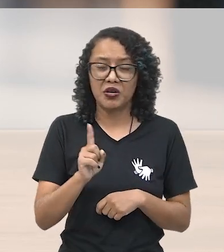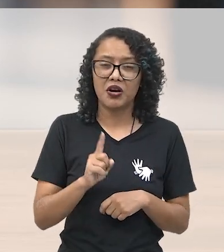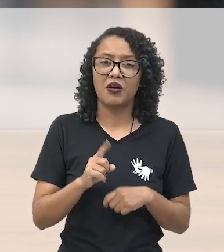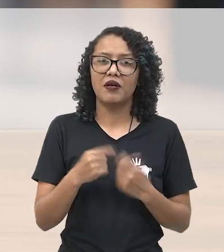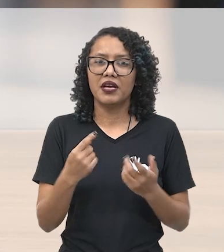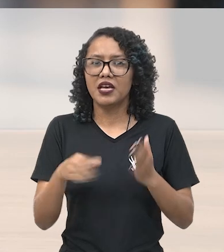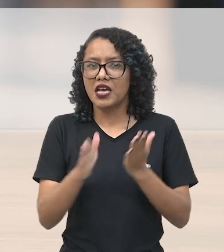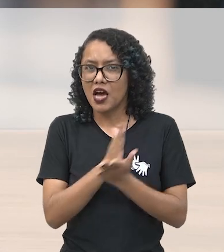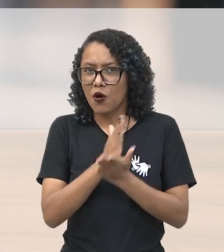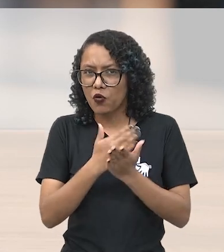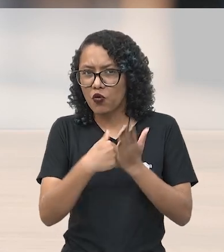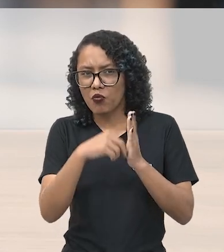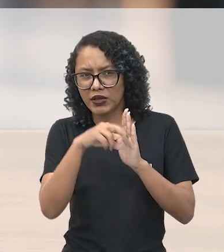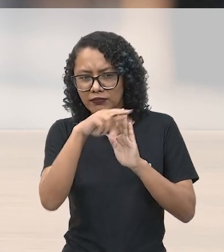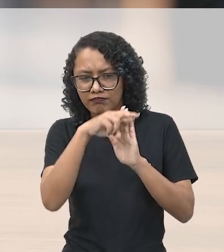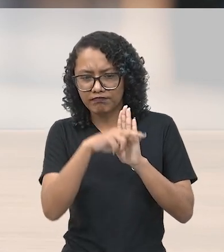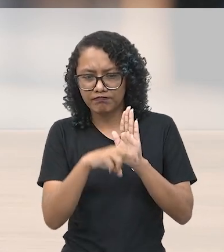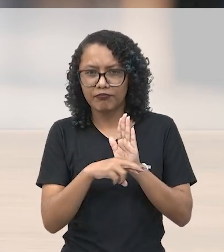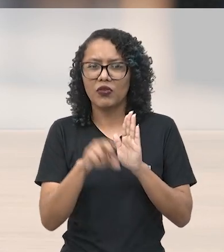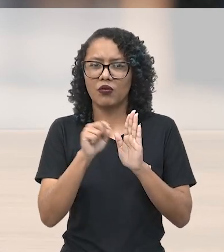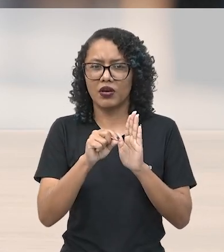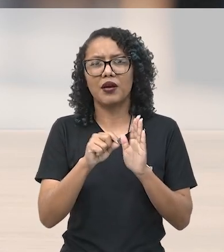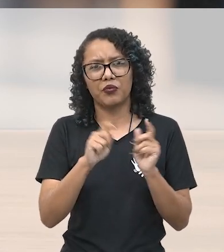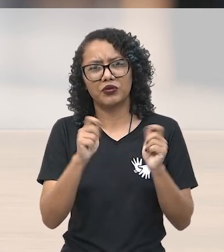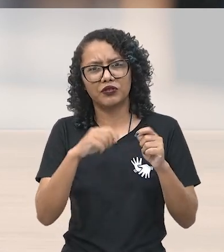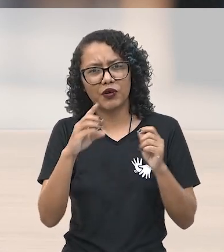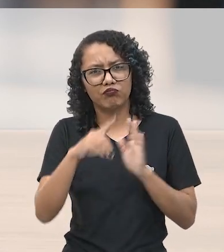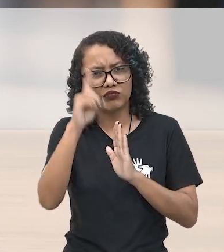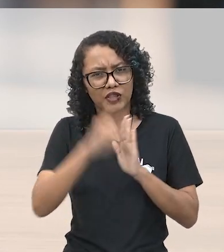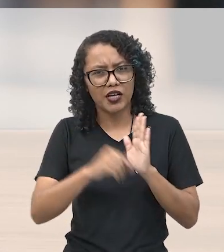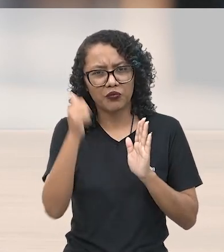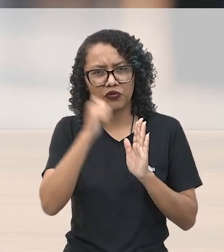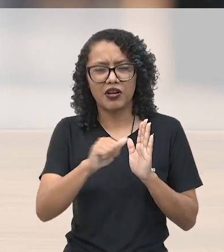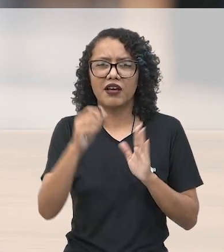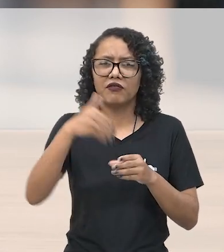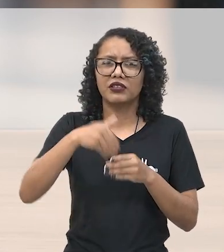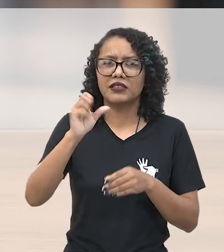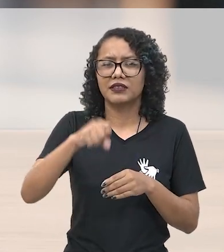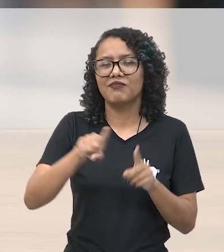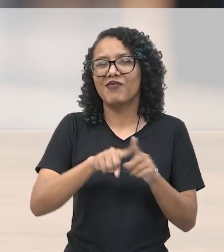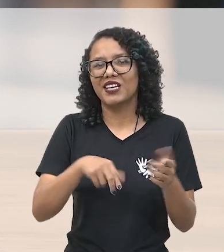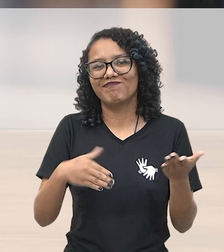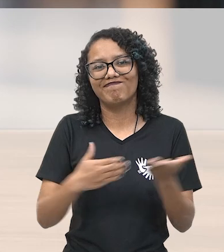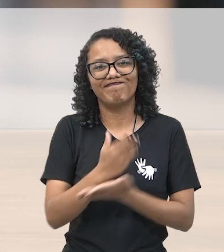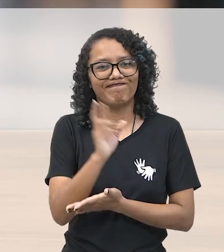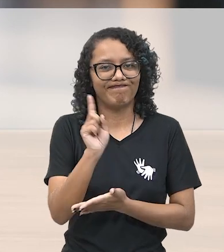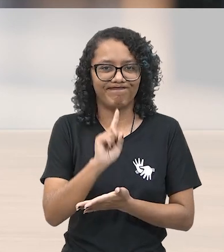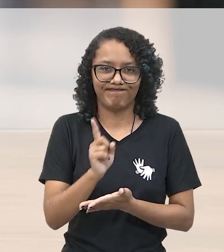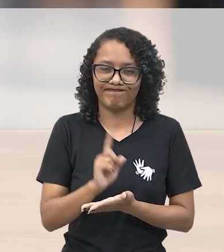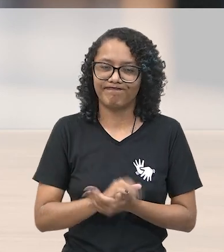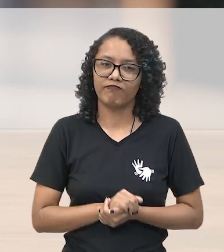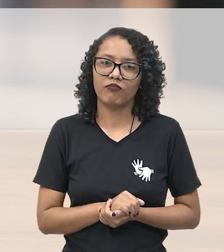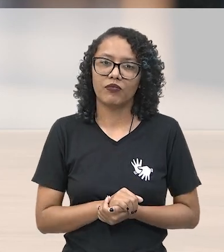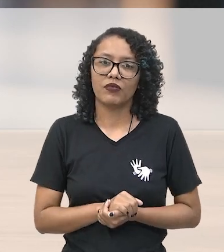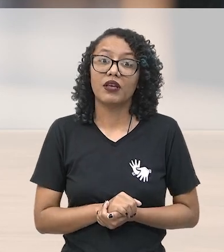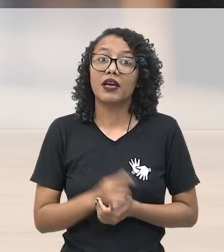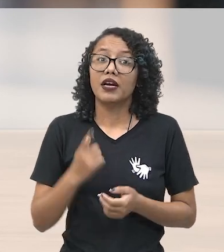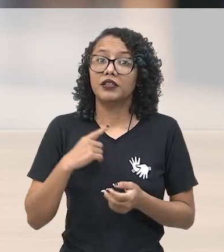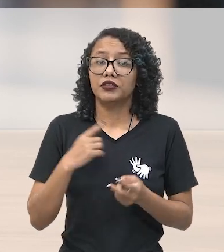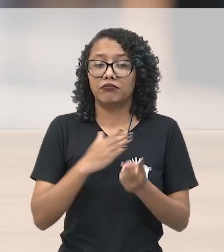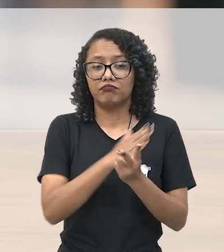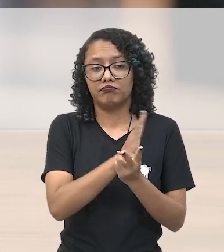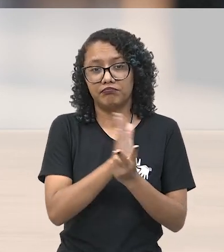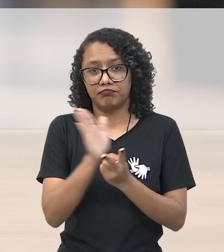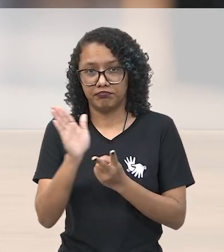apresentadas colocando ali direito às mulheres votarem, elas não foram aprovadas. E daí surgiram 2 correntes.